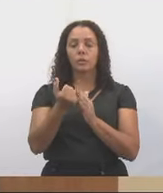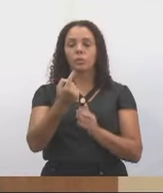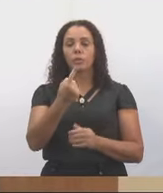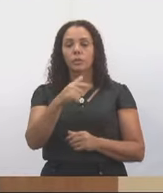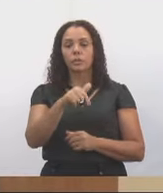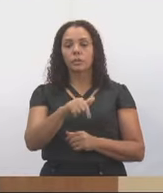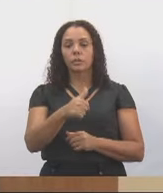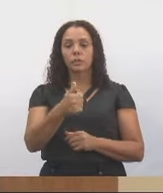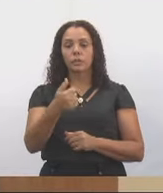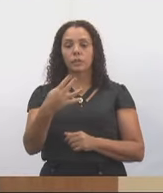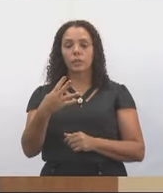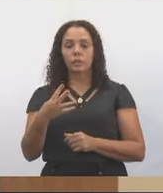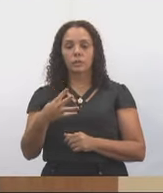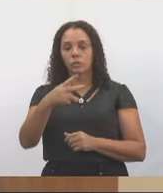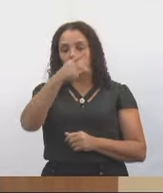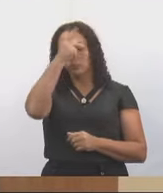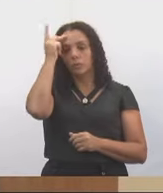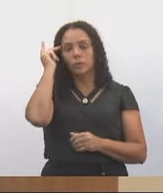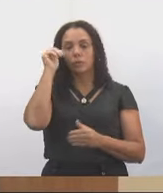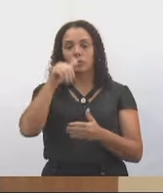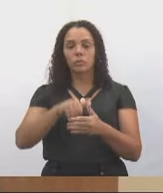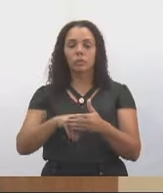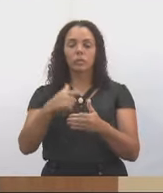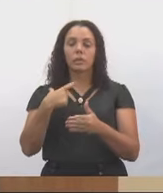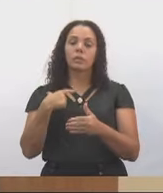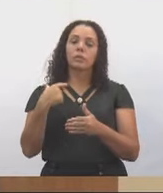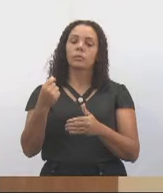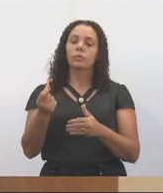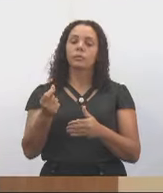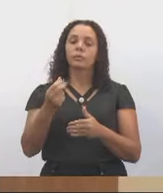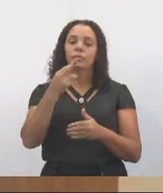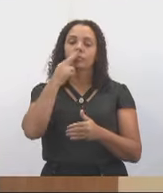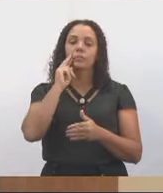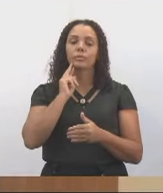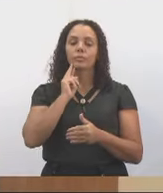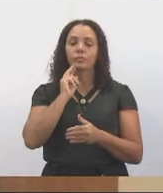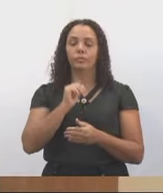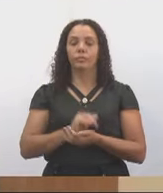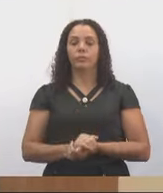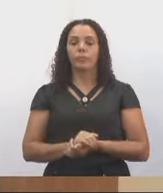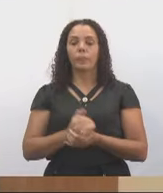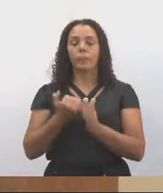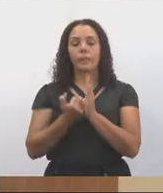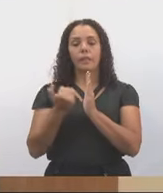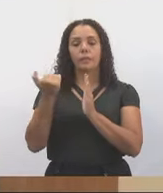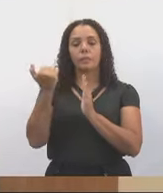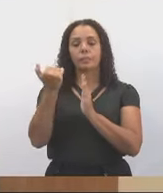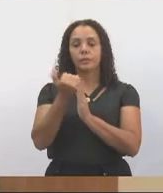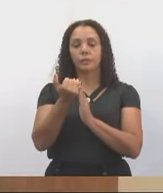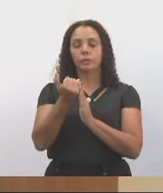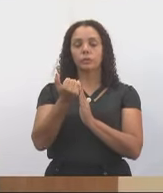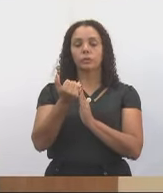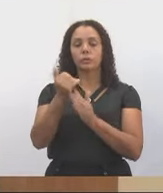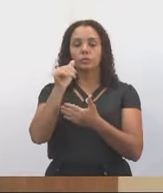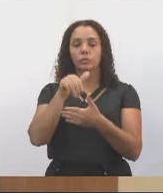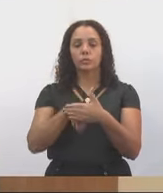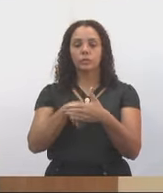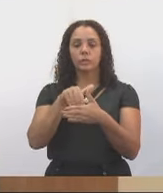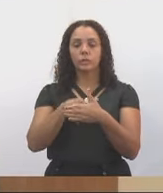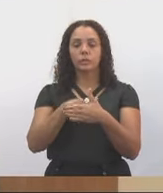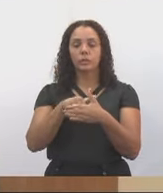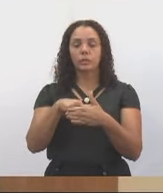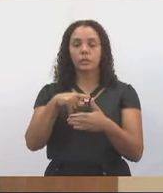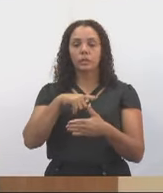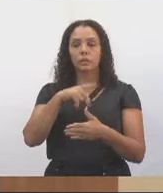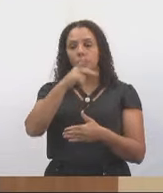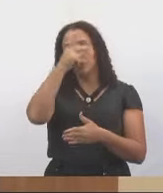1714 pessoas foram às urnas votar neste Vereador Aumentou a nossa votação e tem